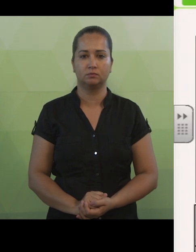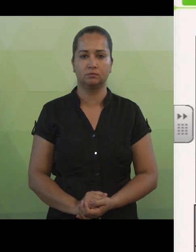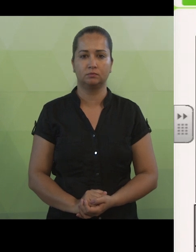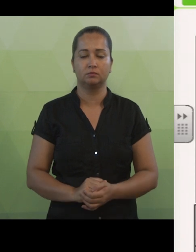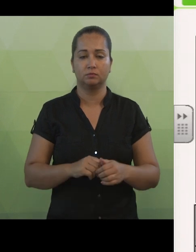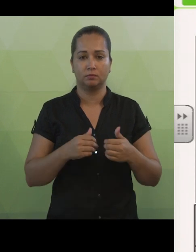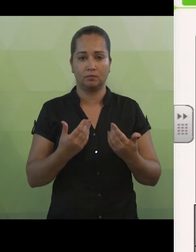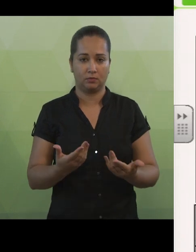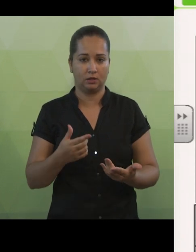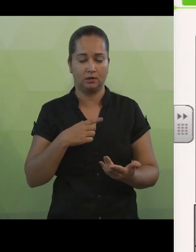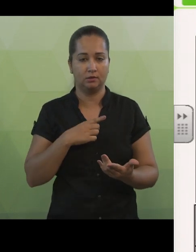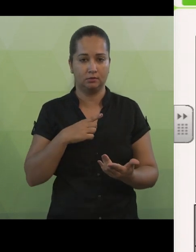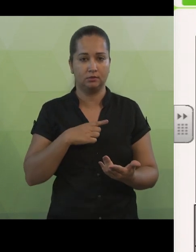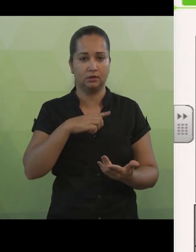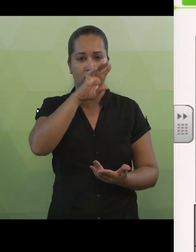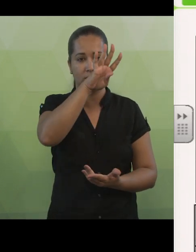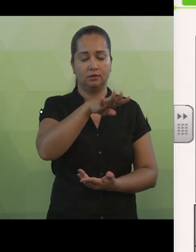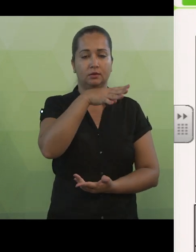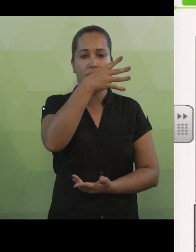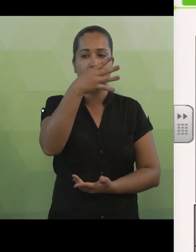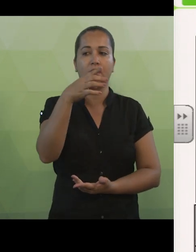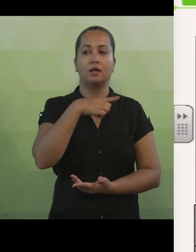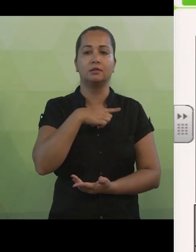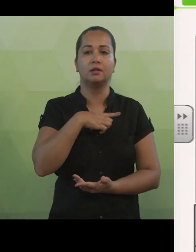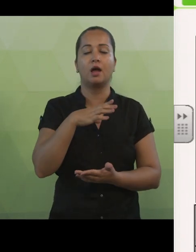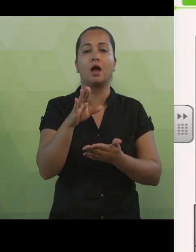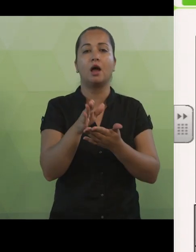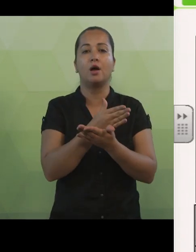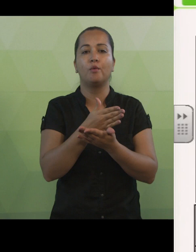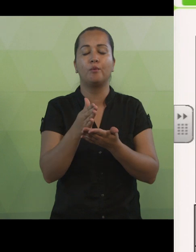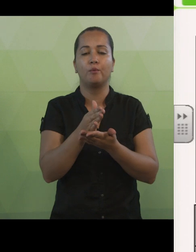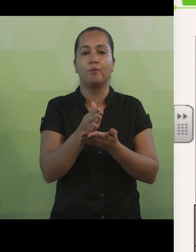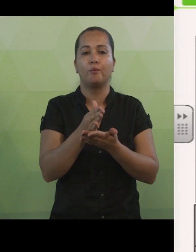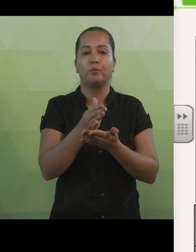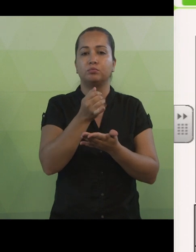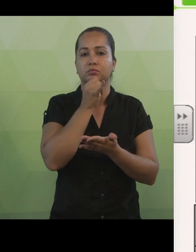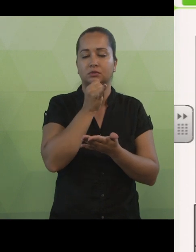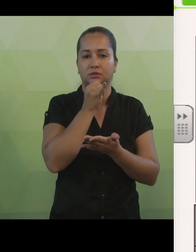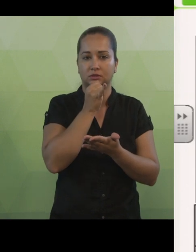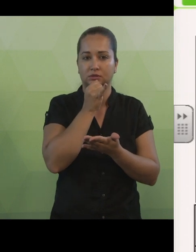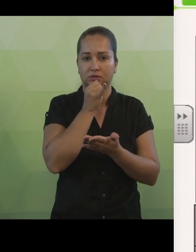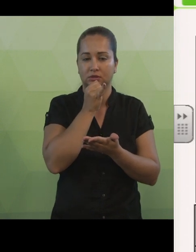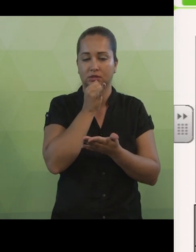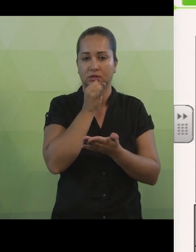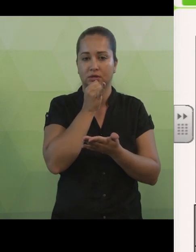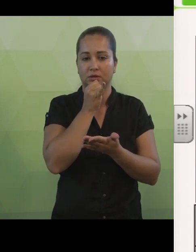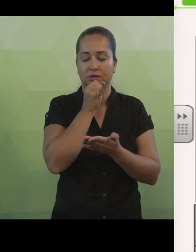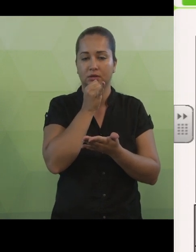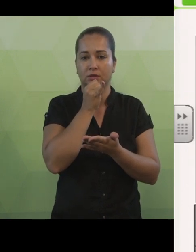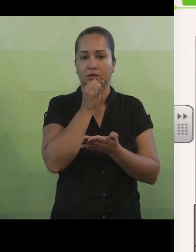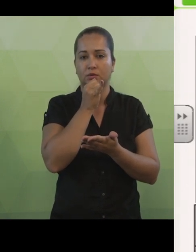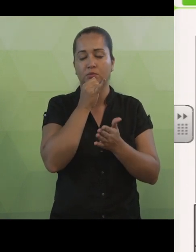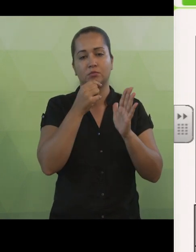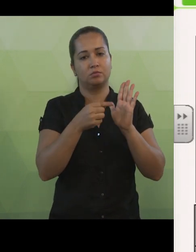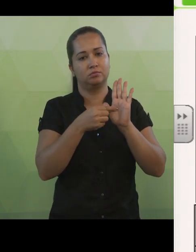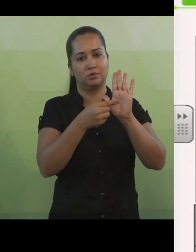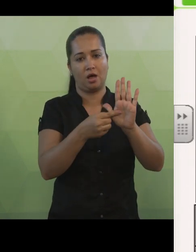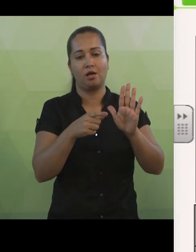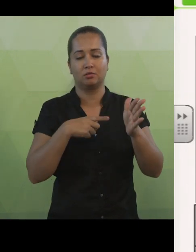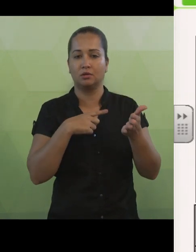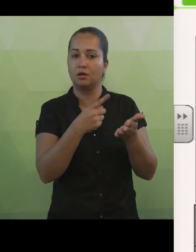Então, aqui nós temos uma tabela que possui alguns exemplos das restrições existentes. Essa tabela pode ser encontrada no nosso livro